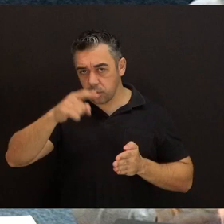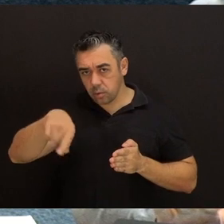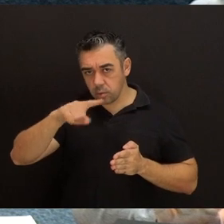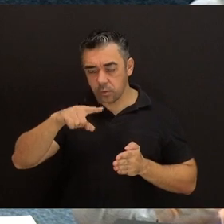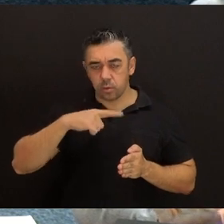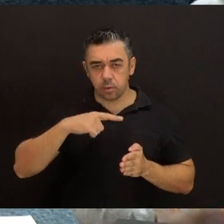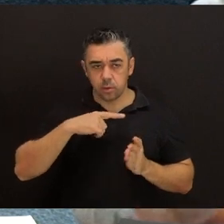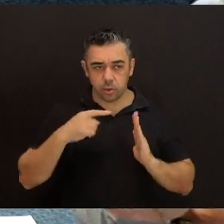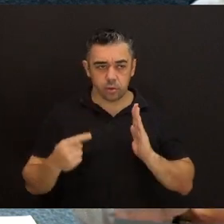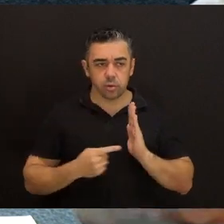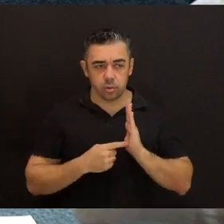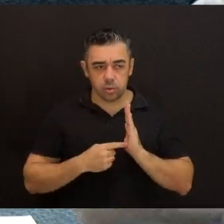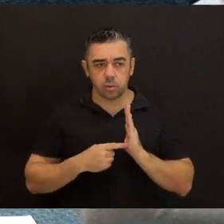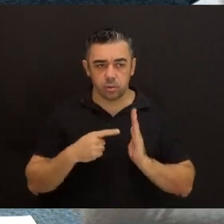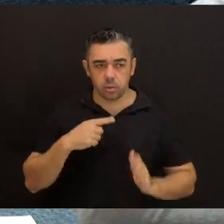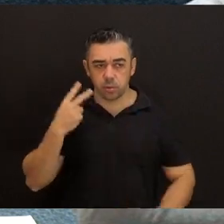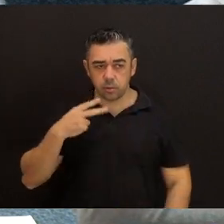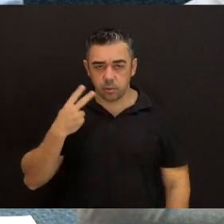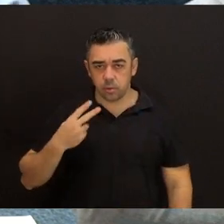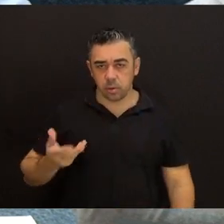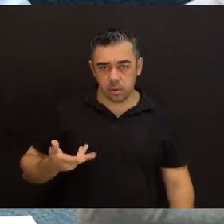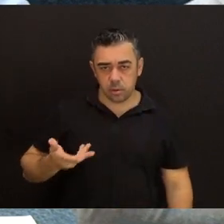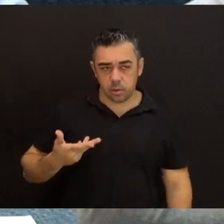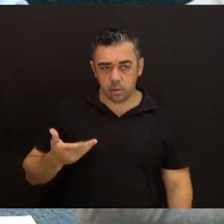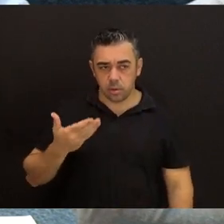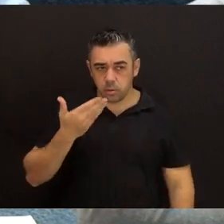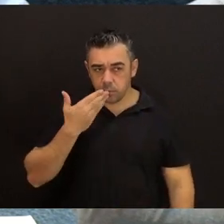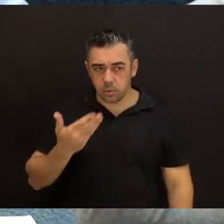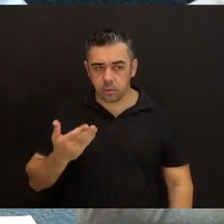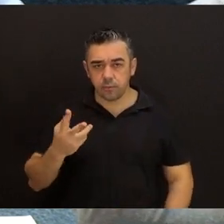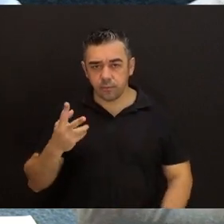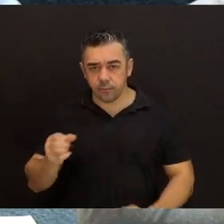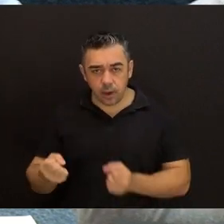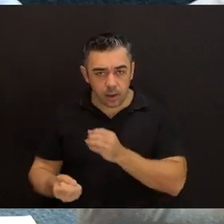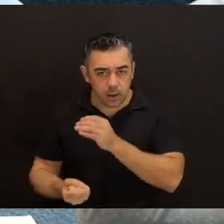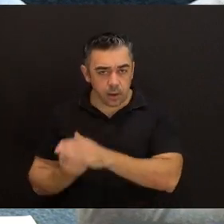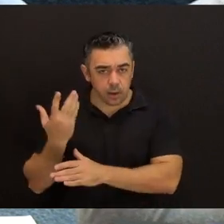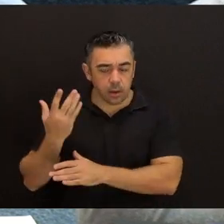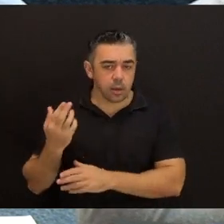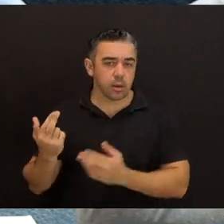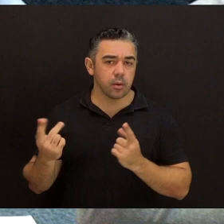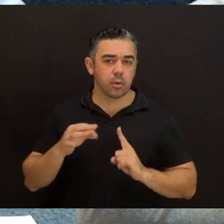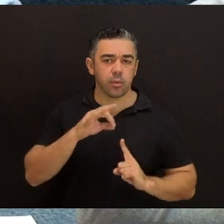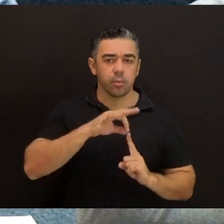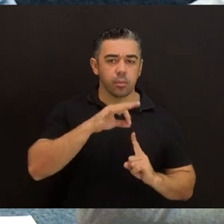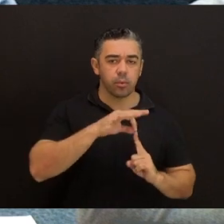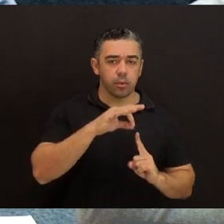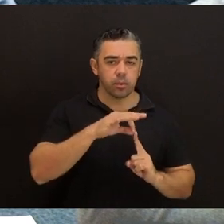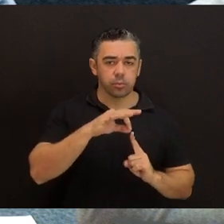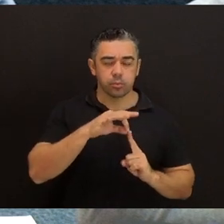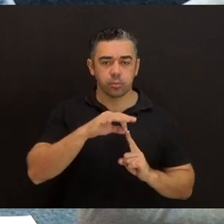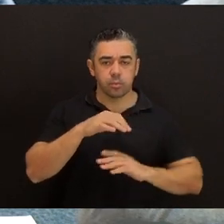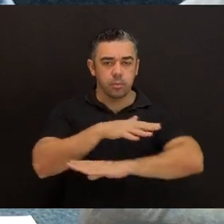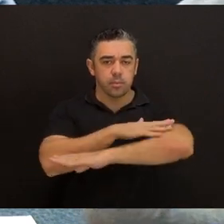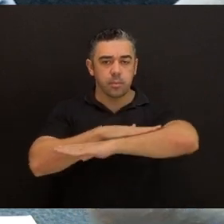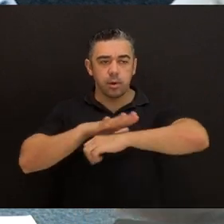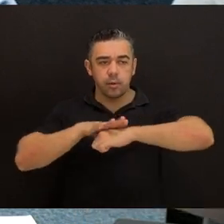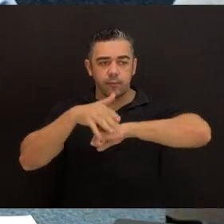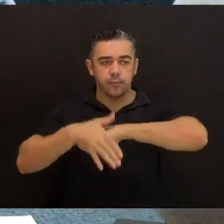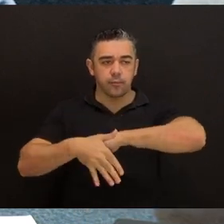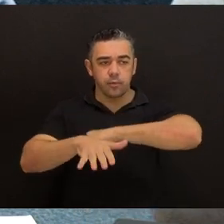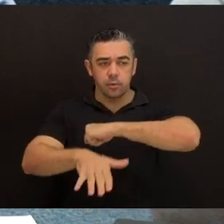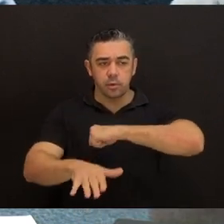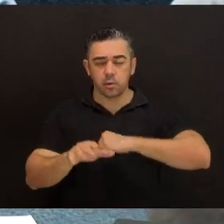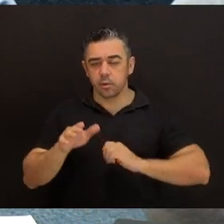indicação que tem Vereador aí que é foguete né o troço vai inaugurar lá que nem na UBS do Parque da Fonte lá né nunca fez nenhum projeto